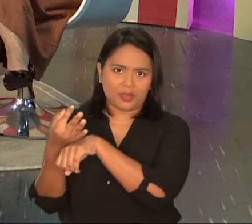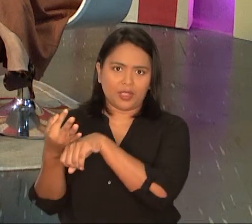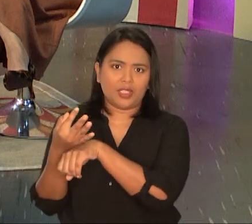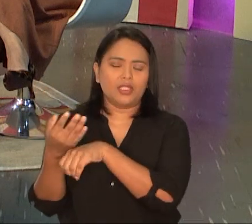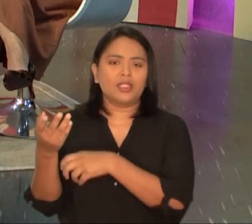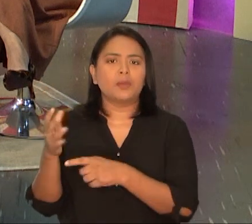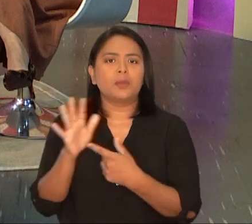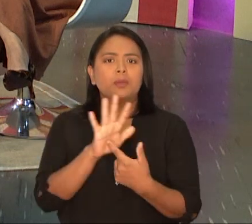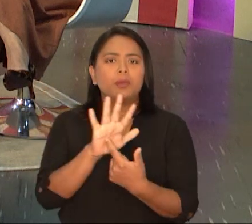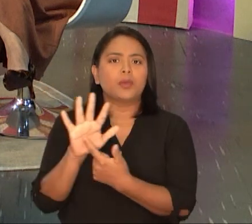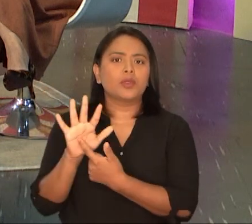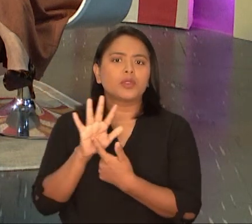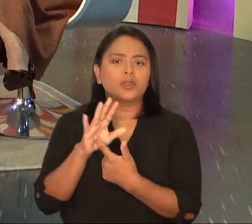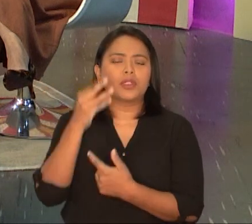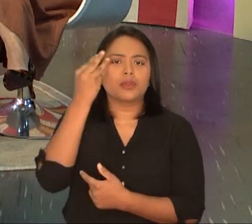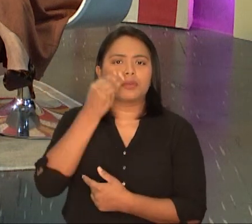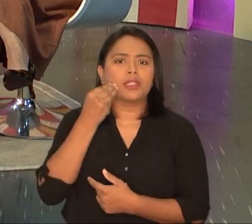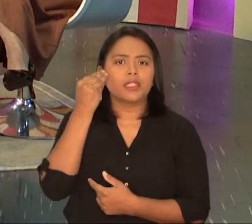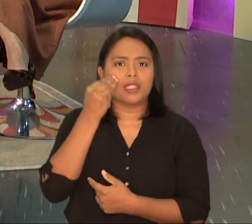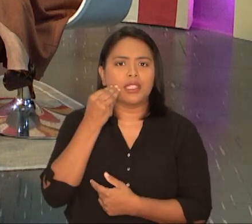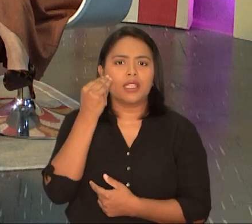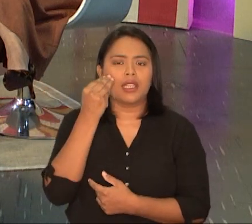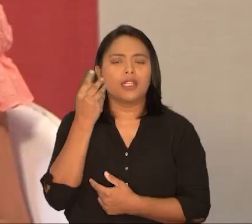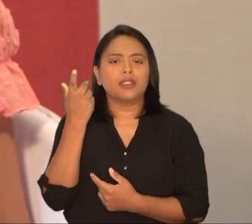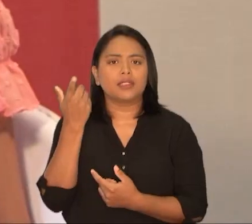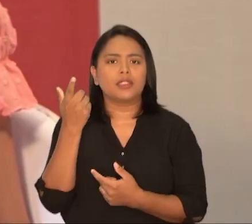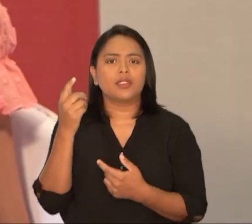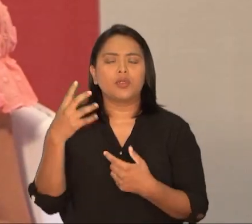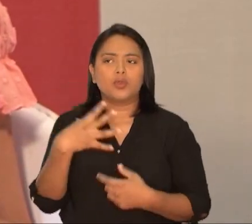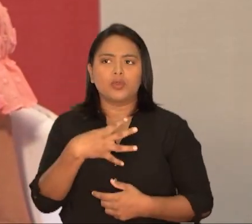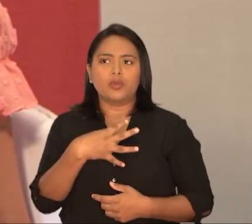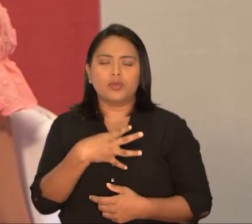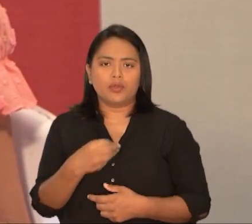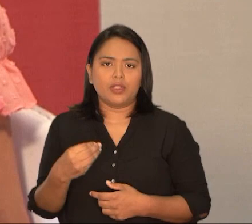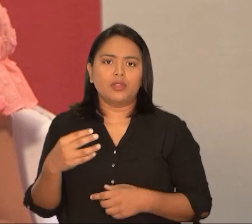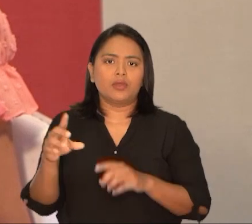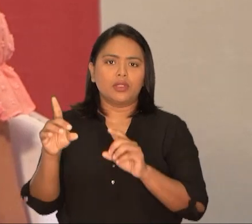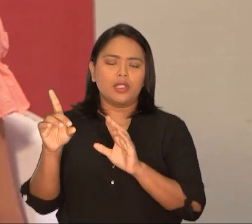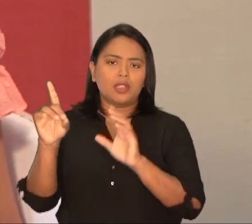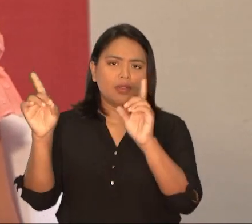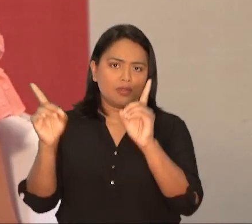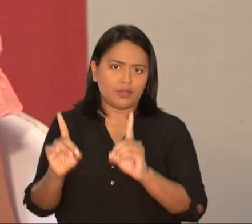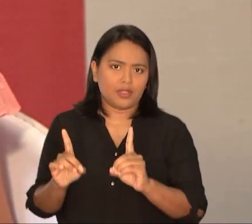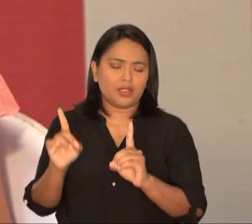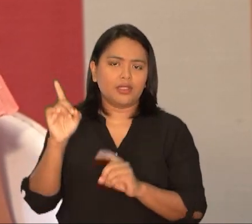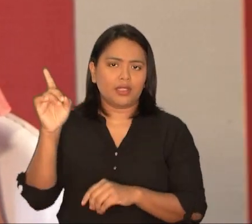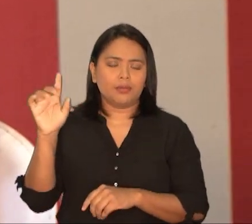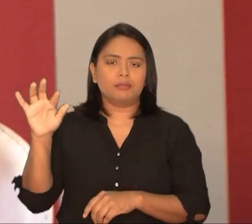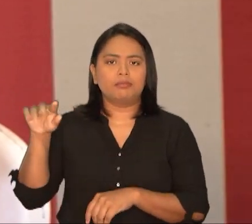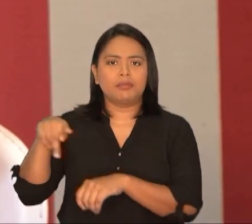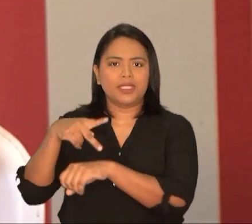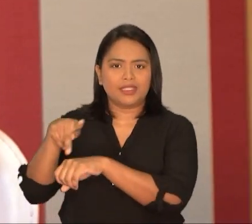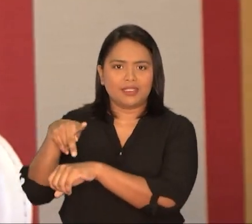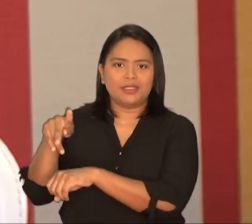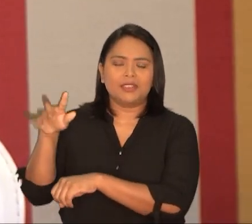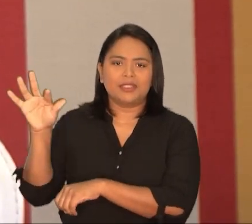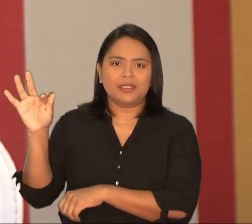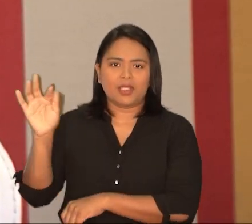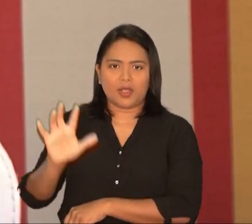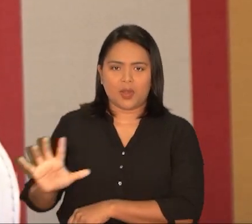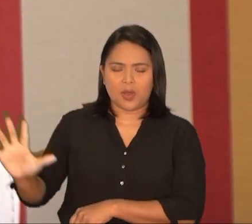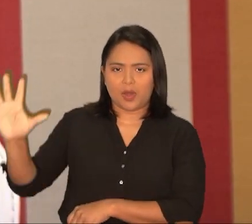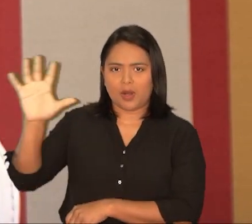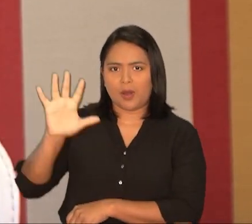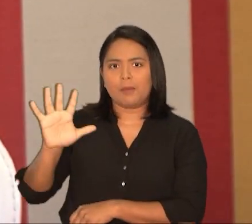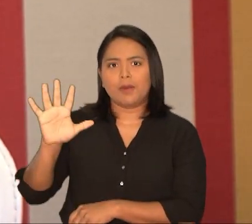dos filhos com deficiência que vivem nesse país. E a equipe do Tetas e Tretas aproveita esse momento também para desejar